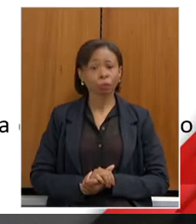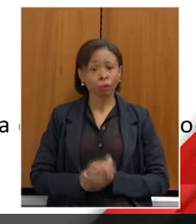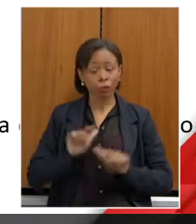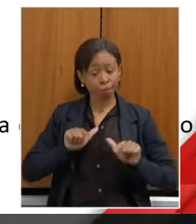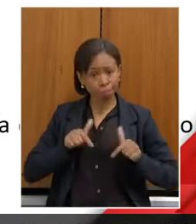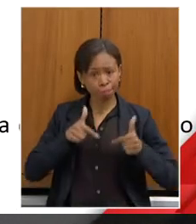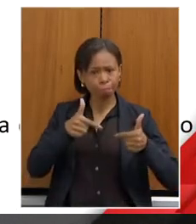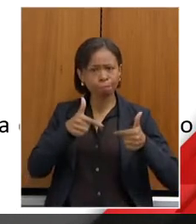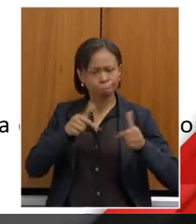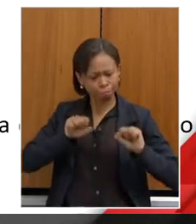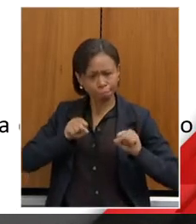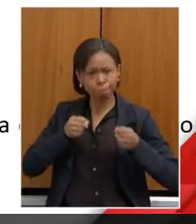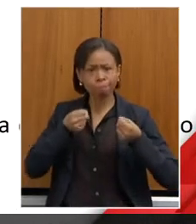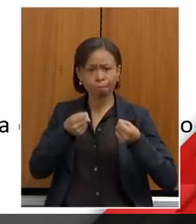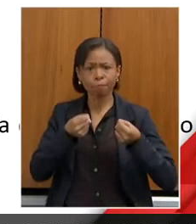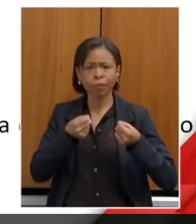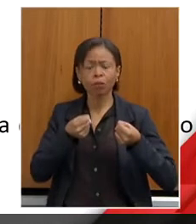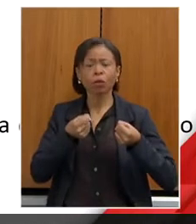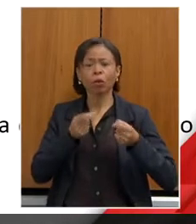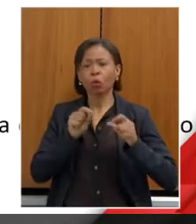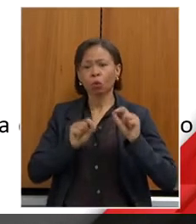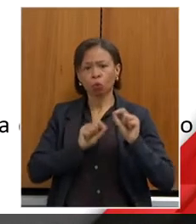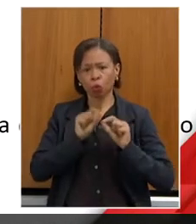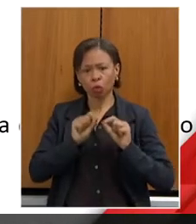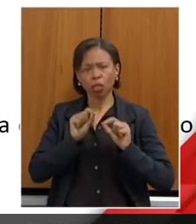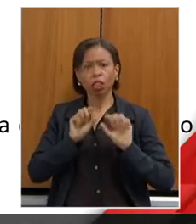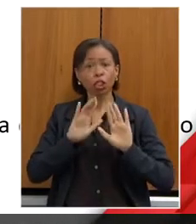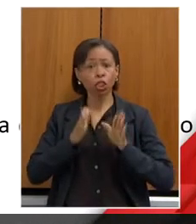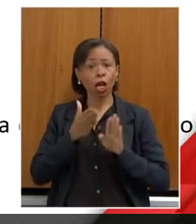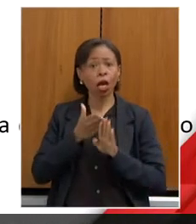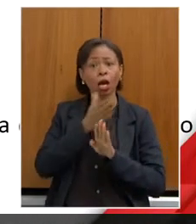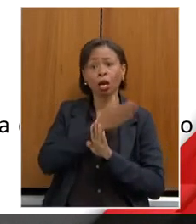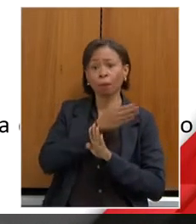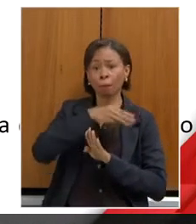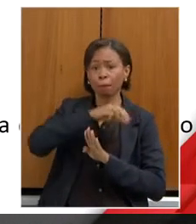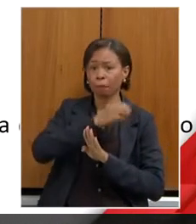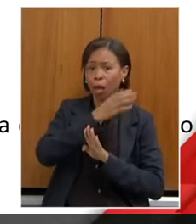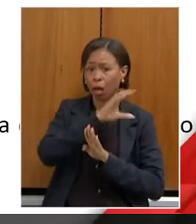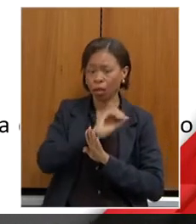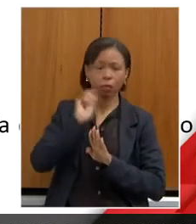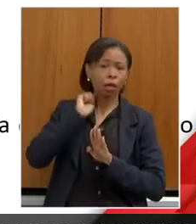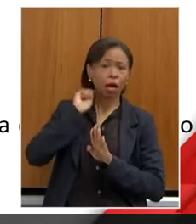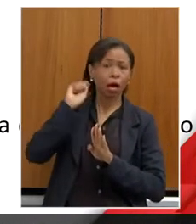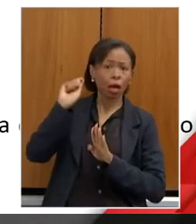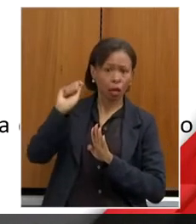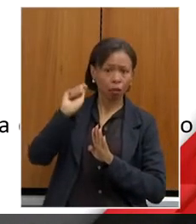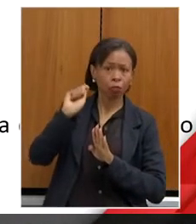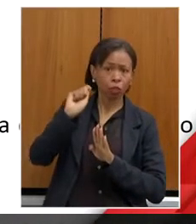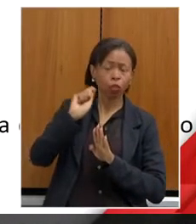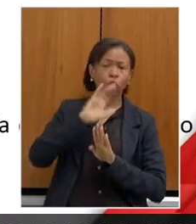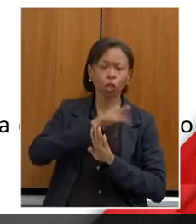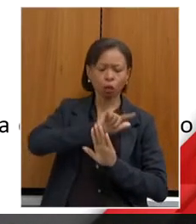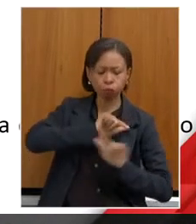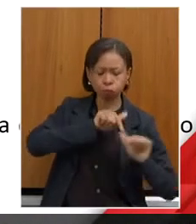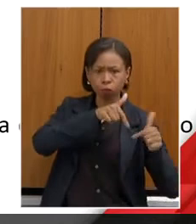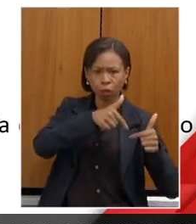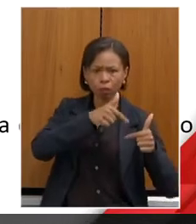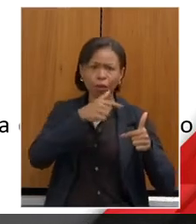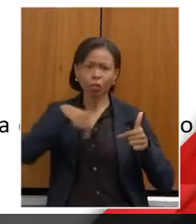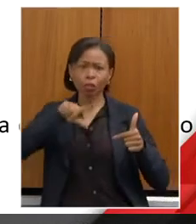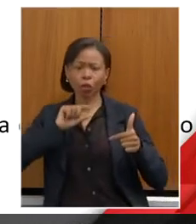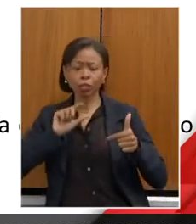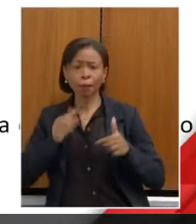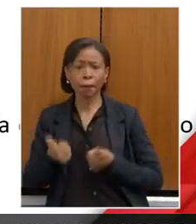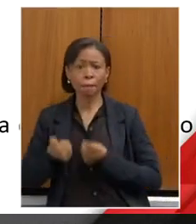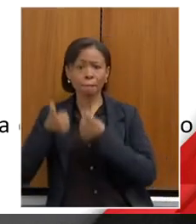enfrentamento. Então, foi aprendido o que vivenciamos em março e abril. Então, foram feitas algumas ações nos cenários desfavoráveis para evitar um colapso.